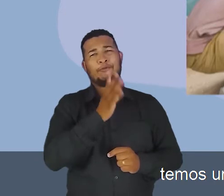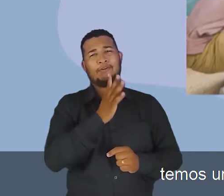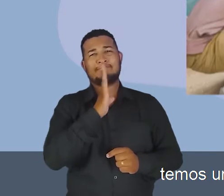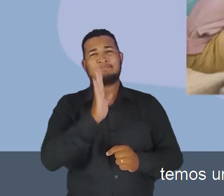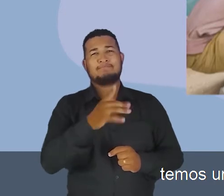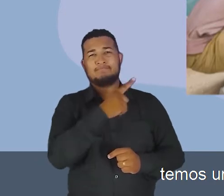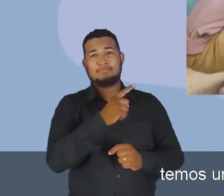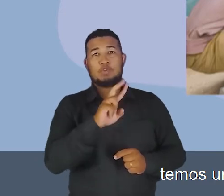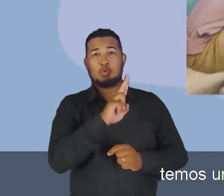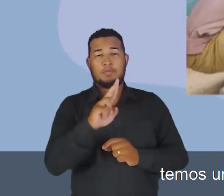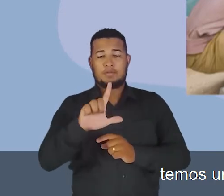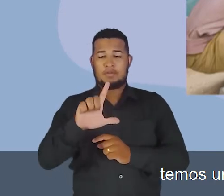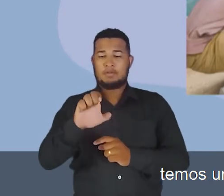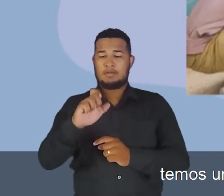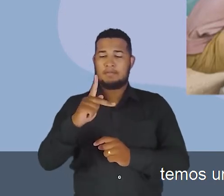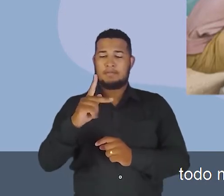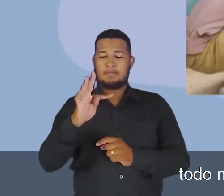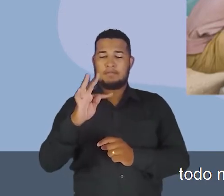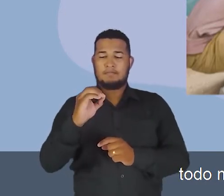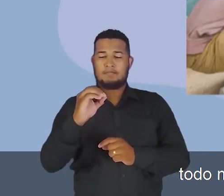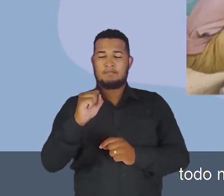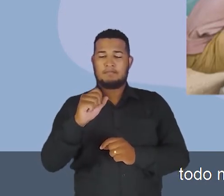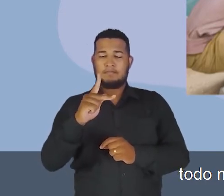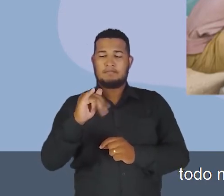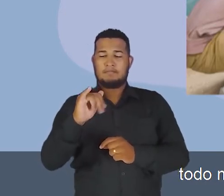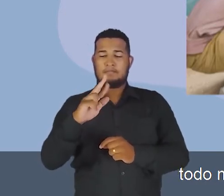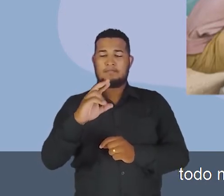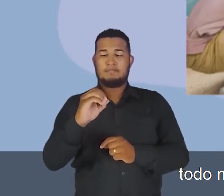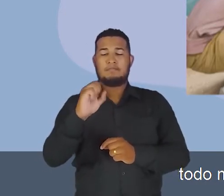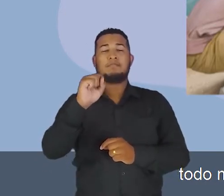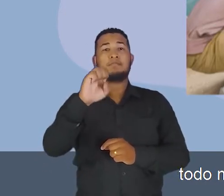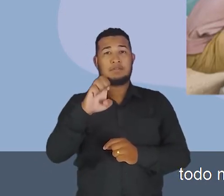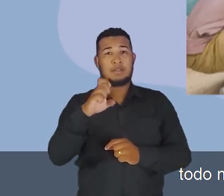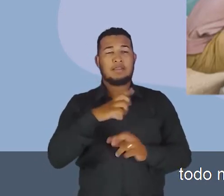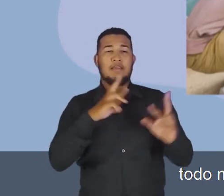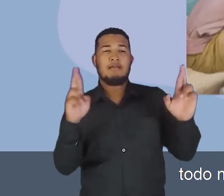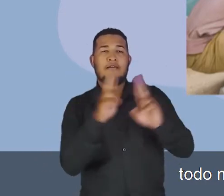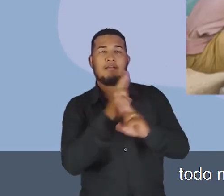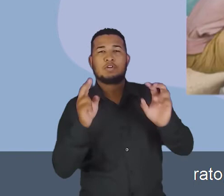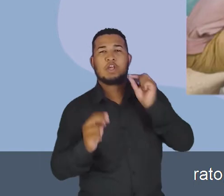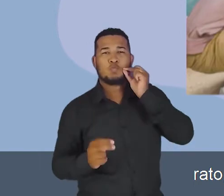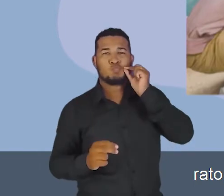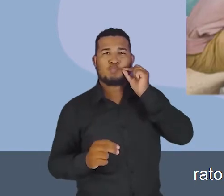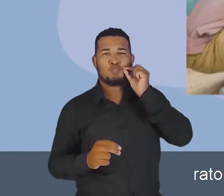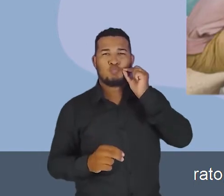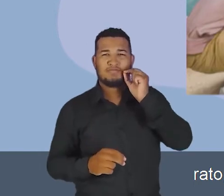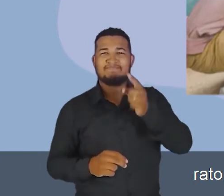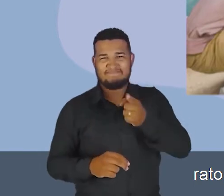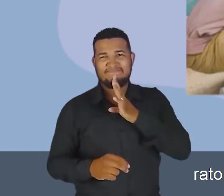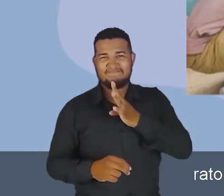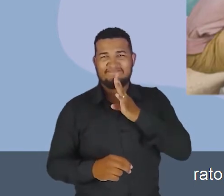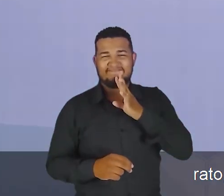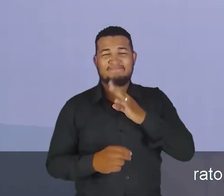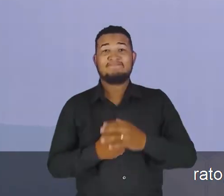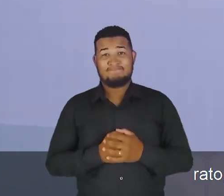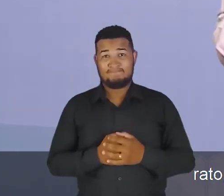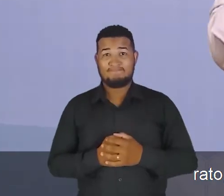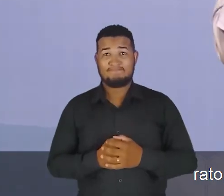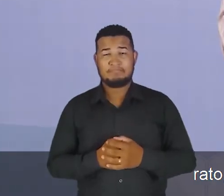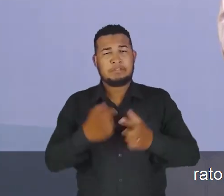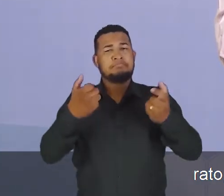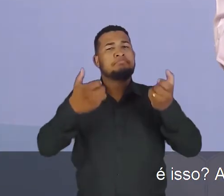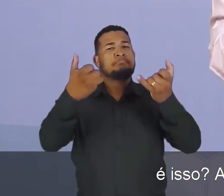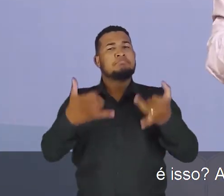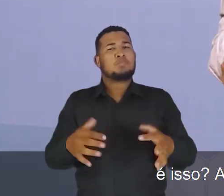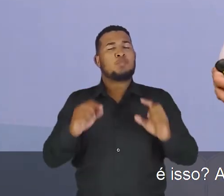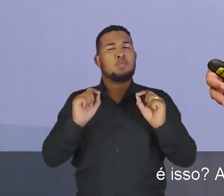conhecida como leptospirose. Todo mundo sabe que a leptospirose tem alguma relação com rato. Então, olha para cá que eu vou te explicar. O